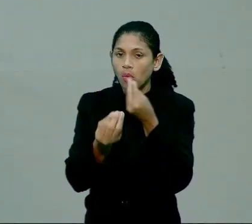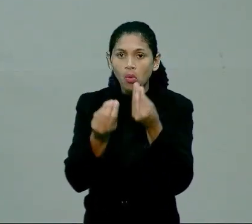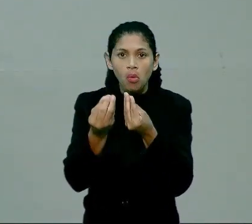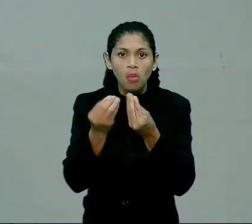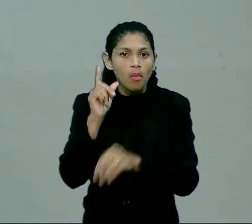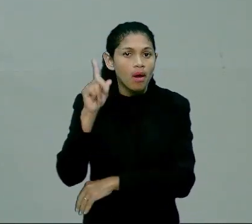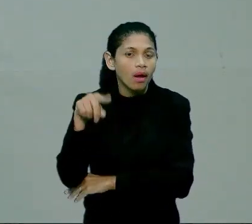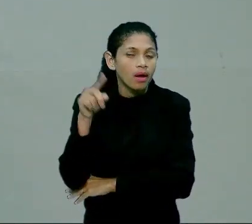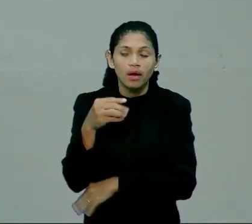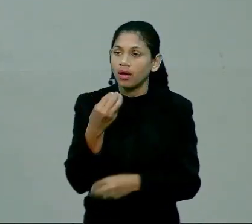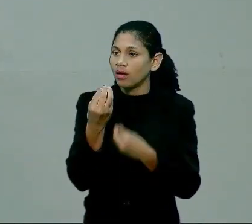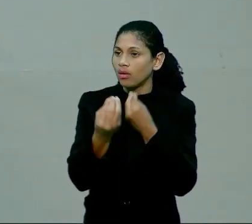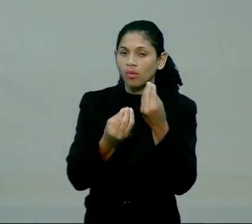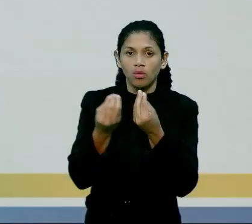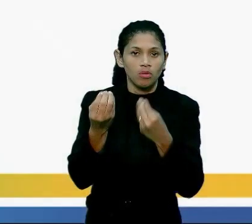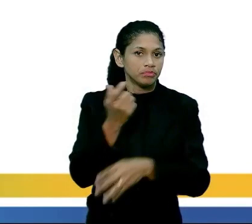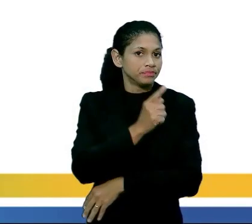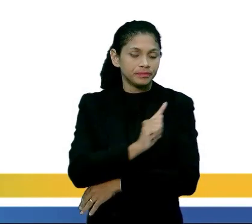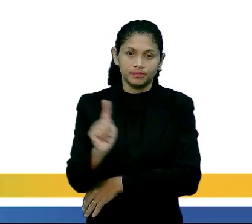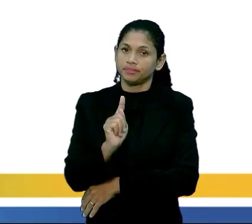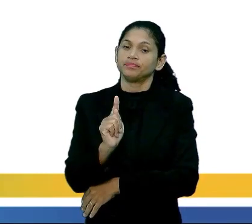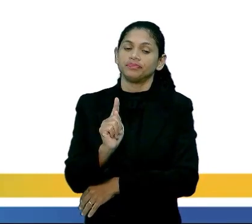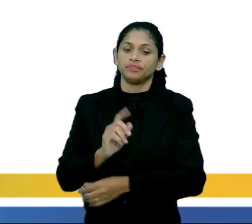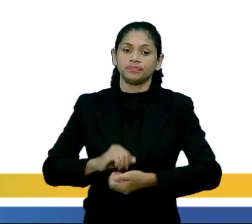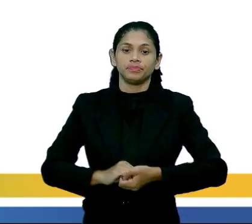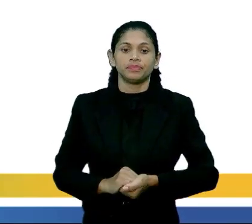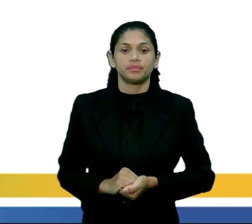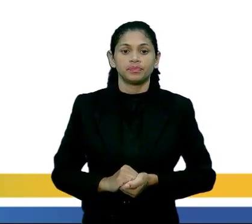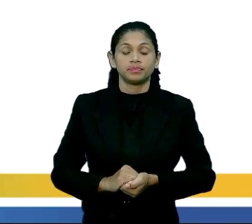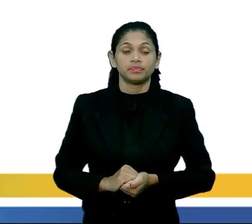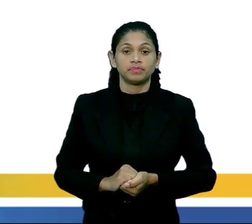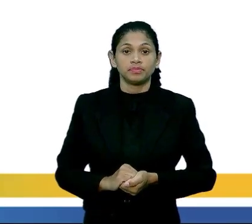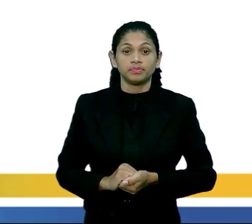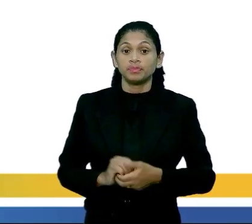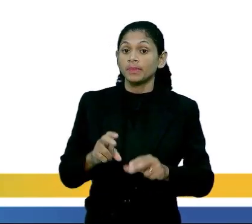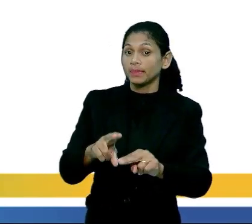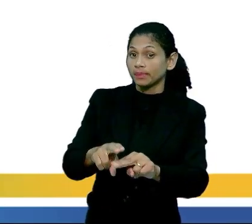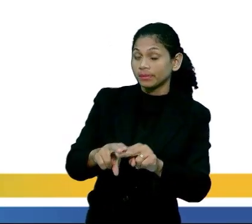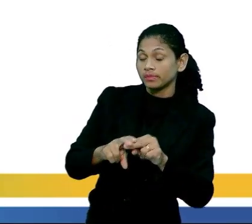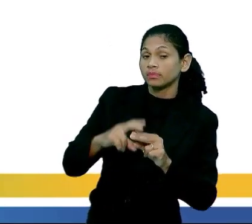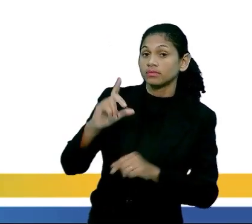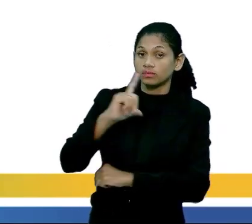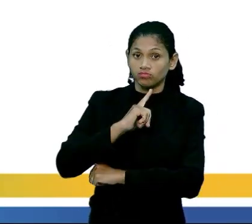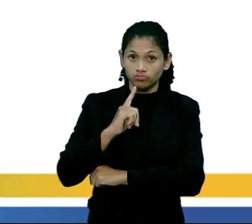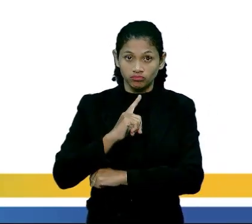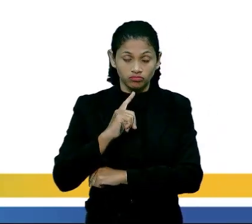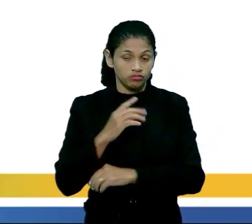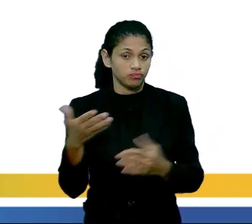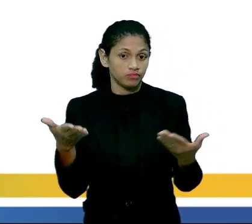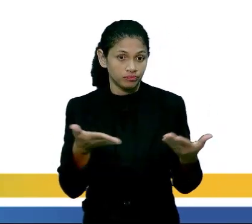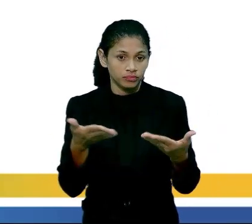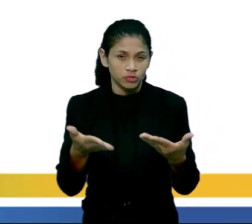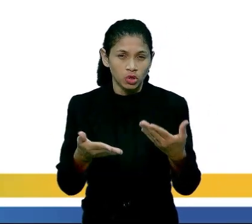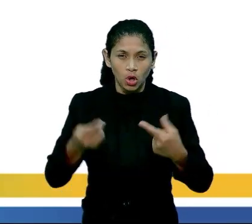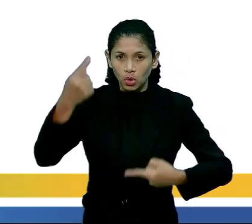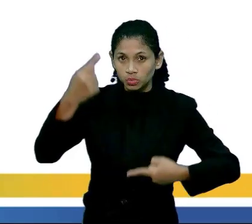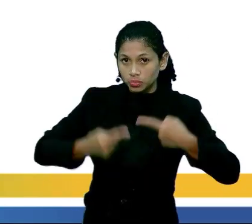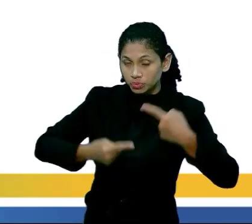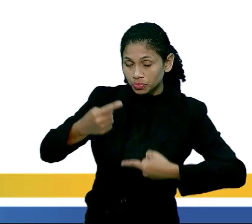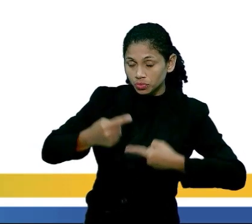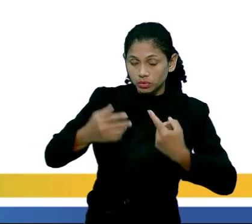como não vai ser. Então, é só esse direcionamento que a gente tem inicialmente. Apesar de haver hoje em dia um grande debate